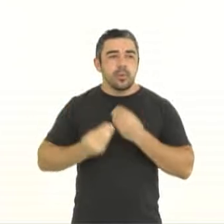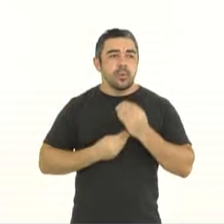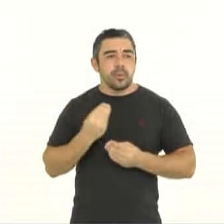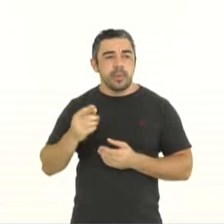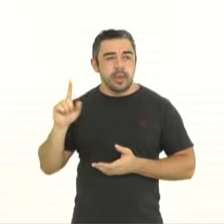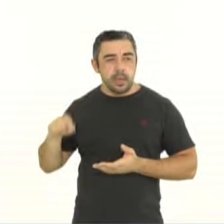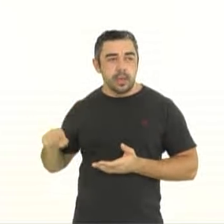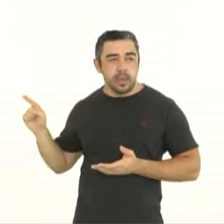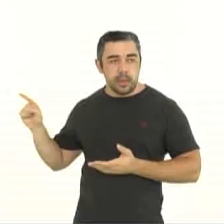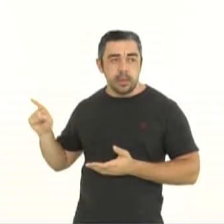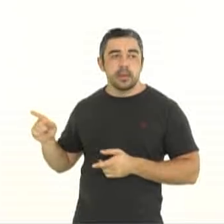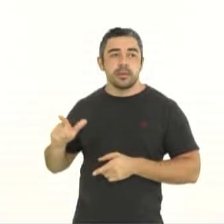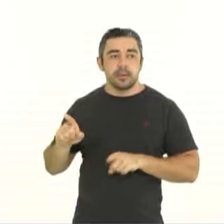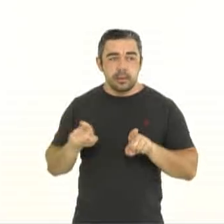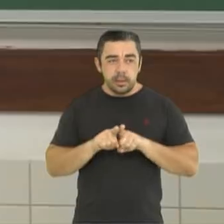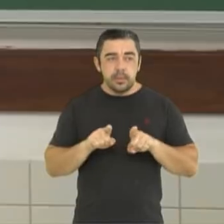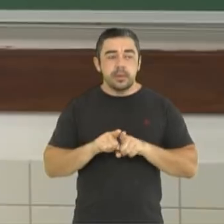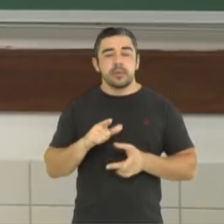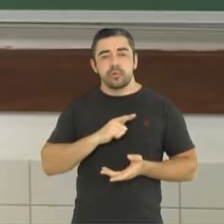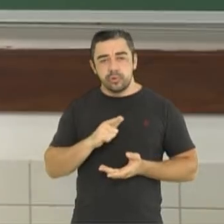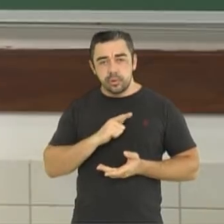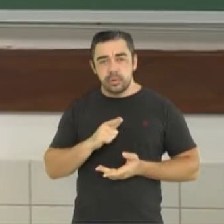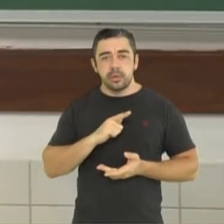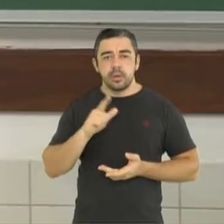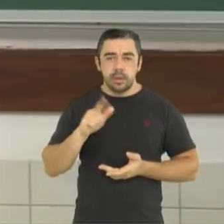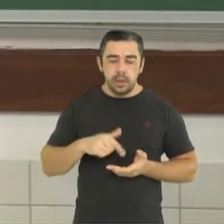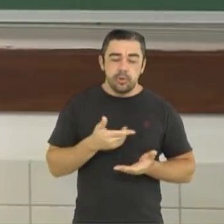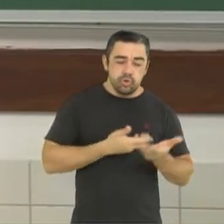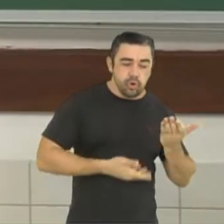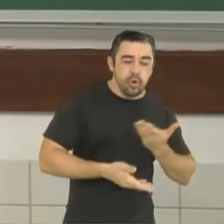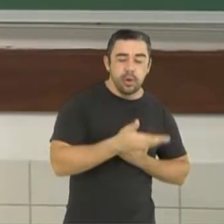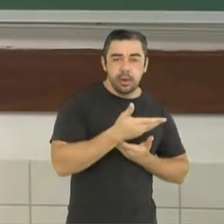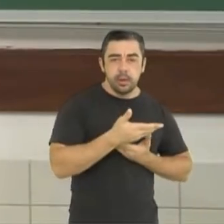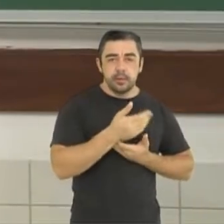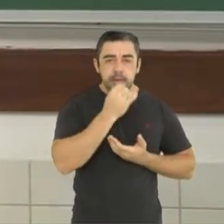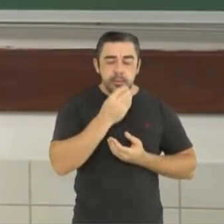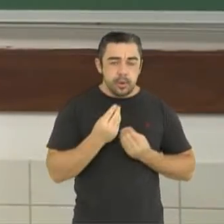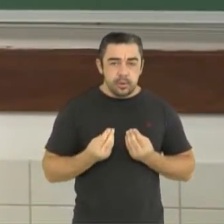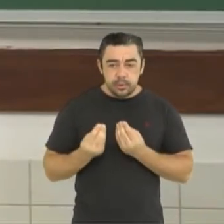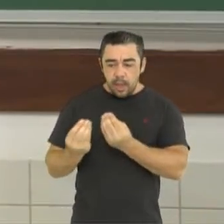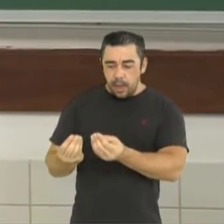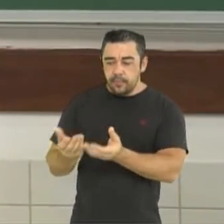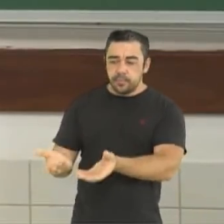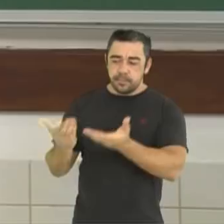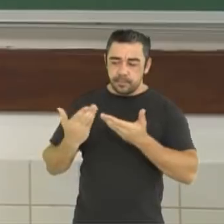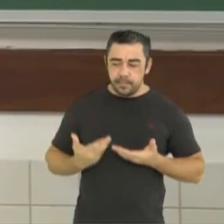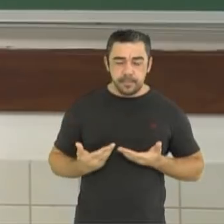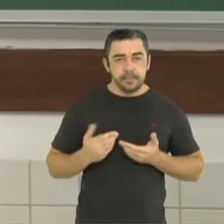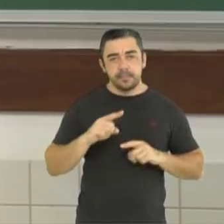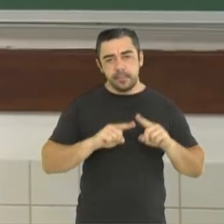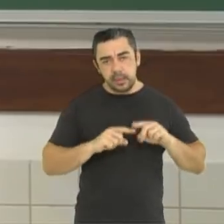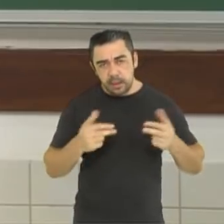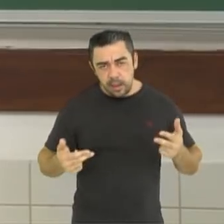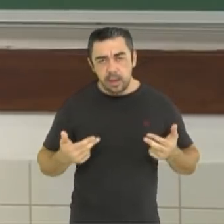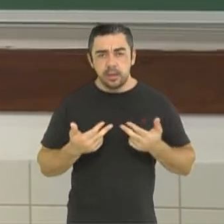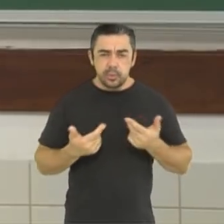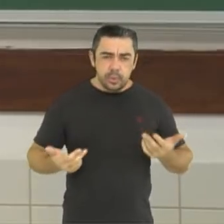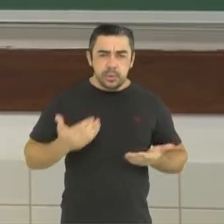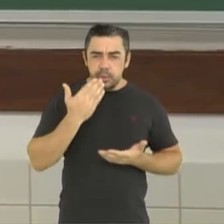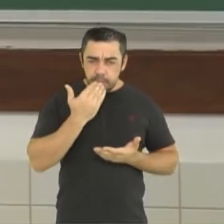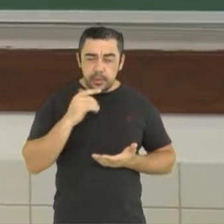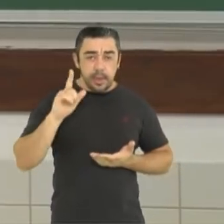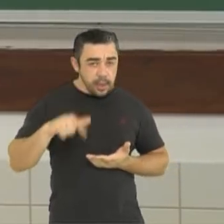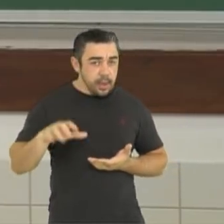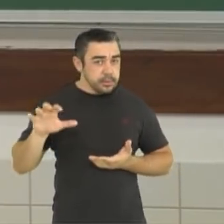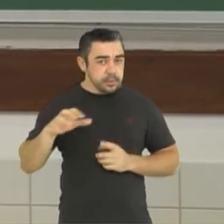Aqui também existia o esquema de troca, né? Você trocava alimentos, trocava objetos, também o comércio também